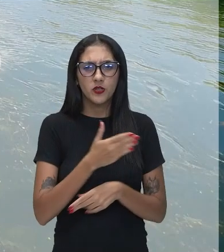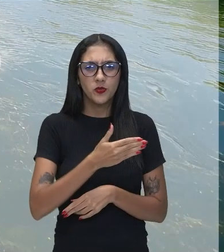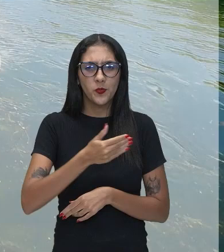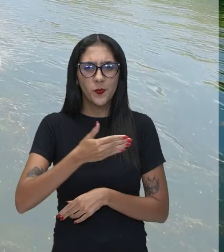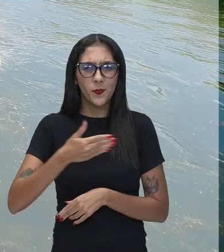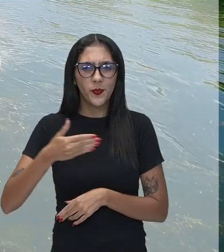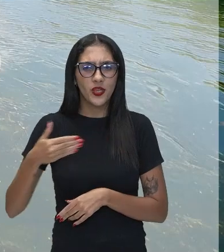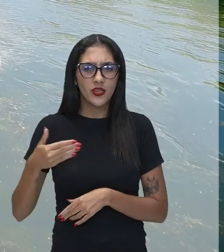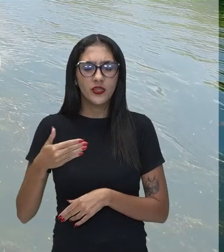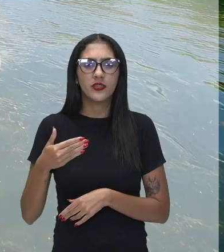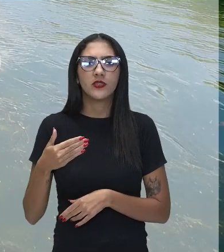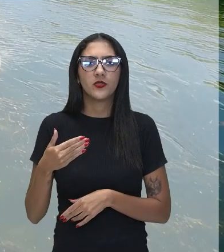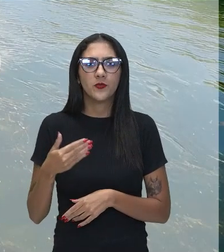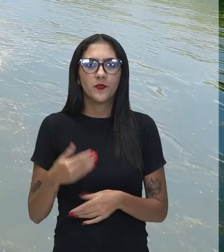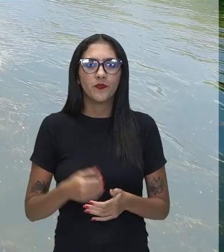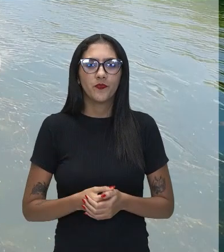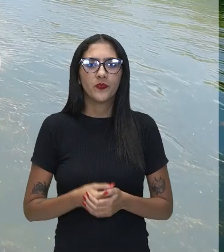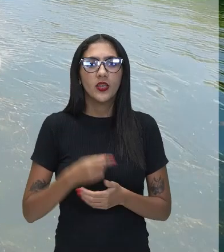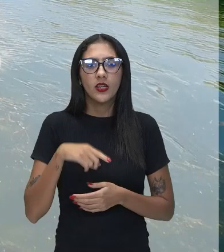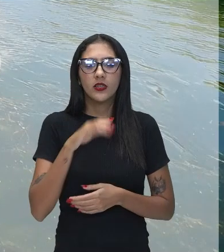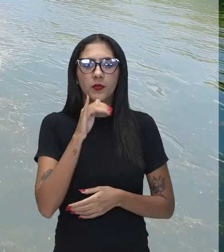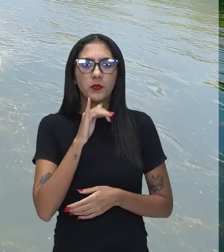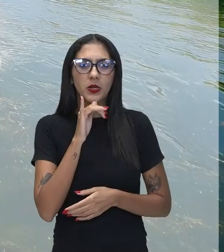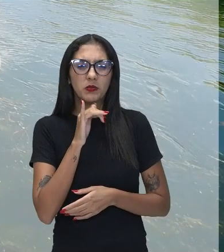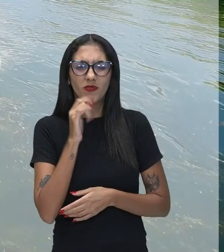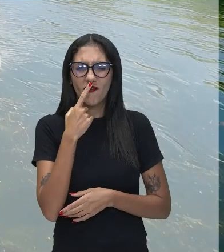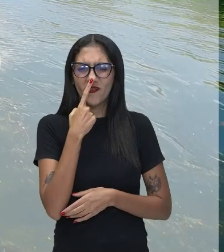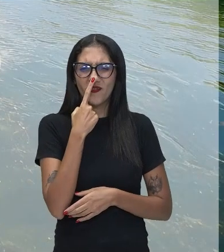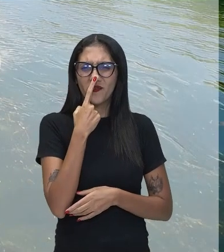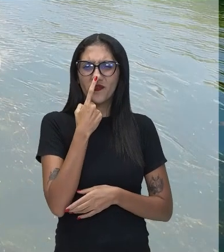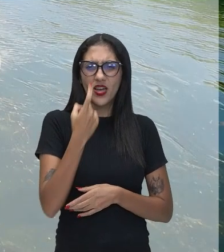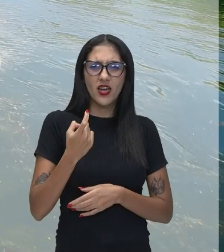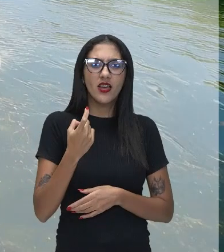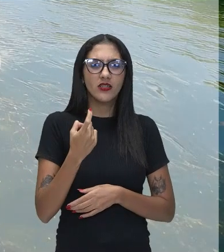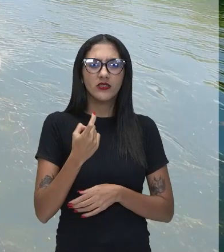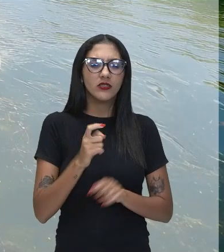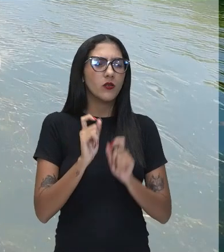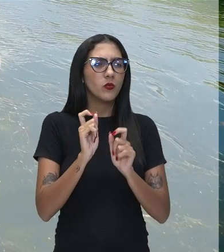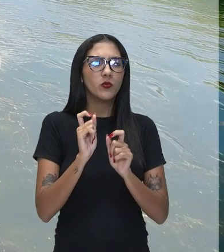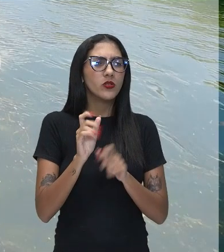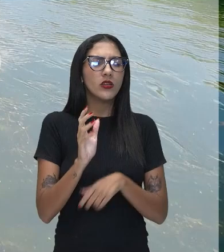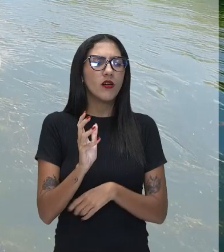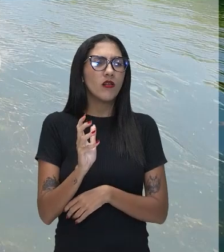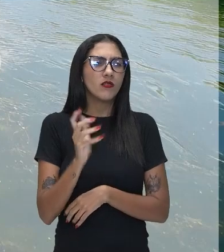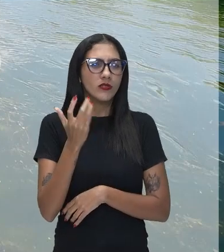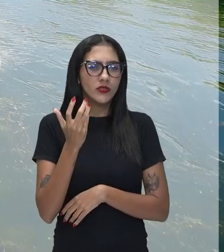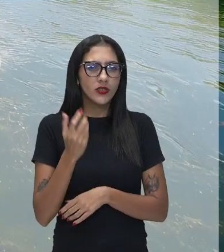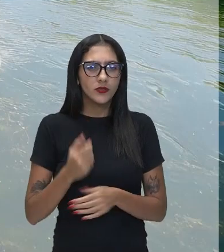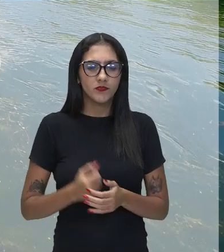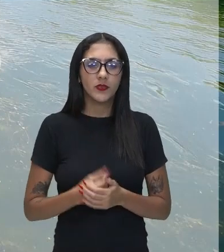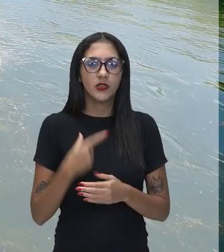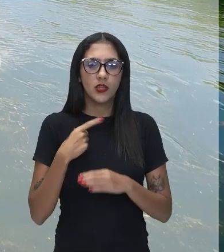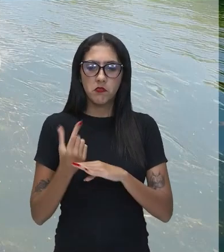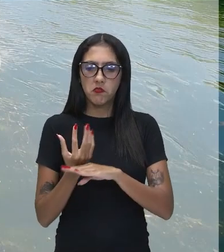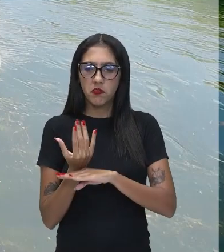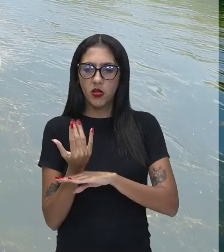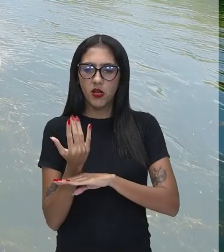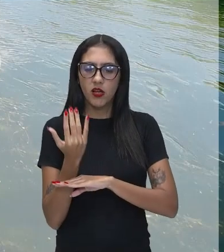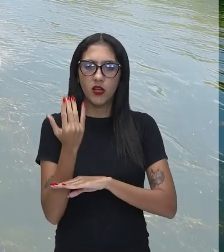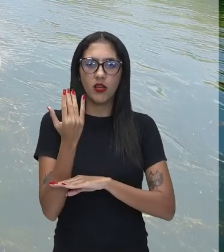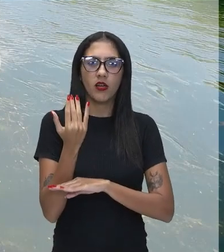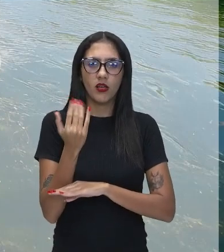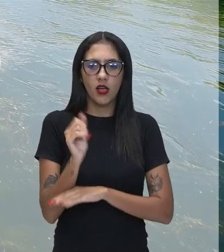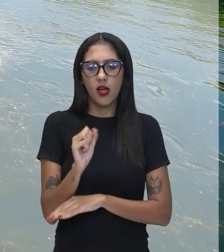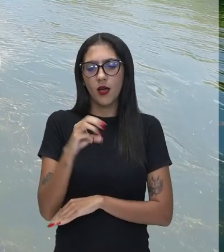peixes começam a apodrecer, o que está acontecendo? Está ocorrendo a liberação do aminoácido,